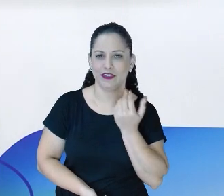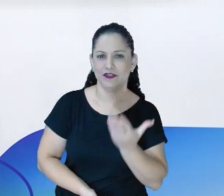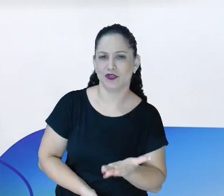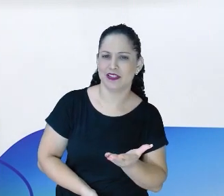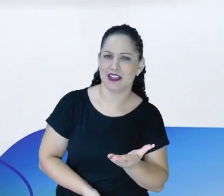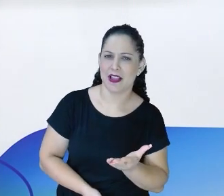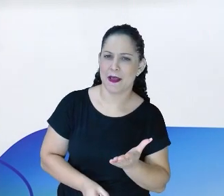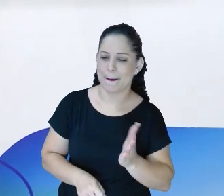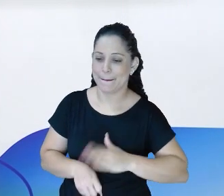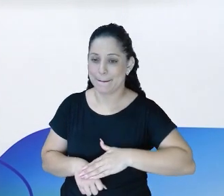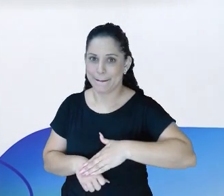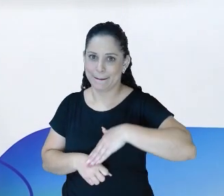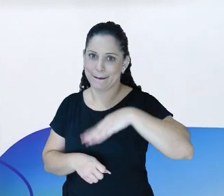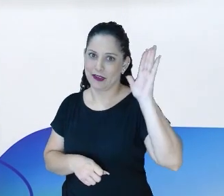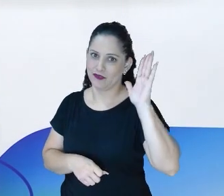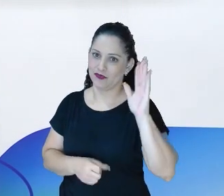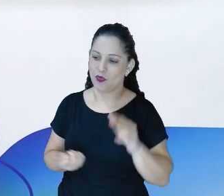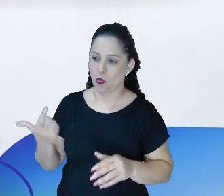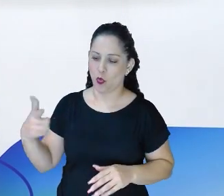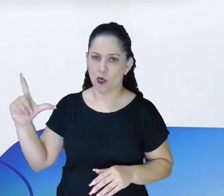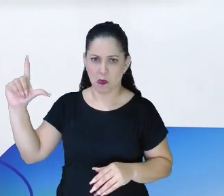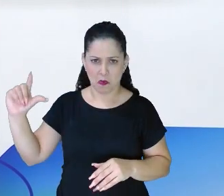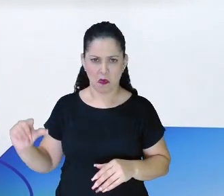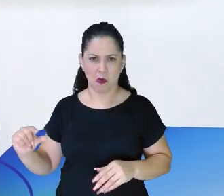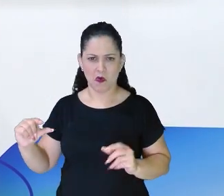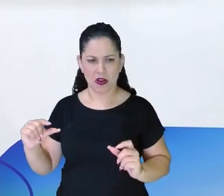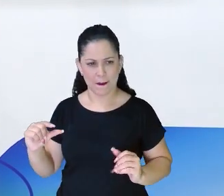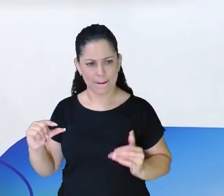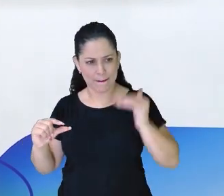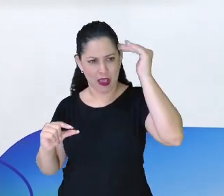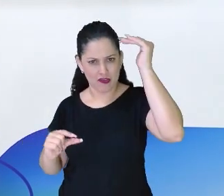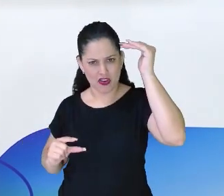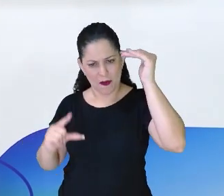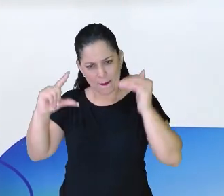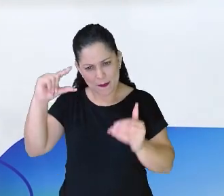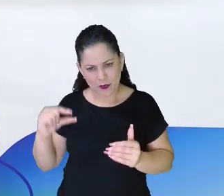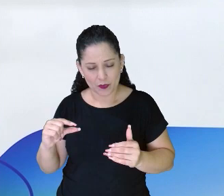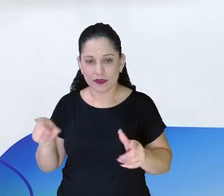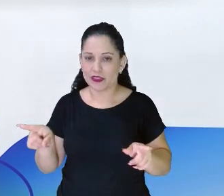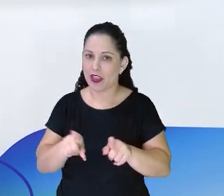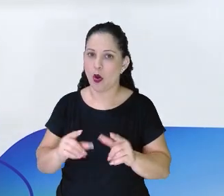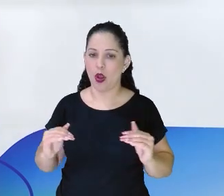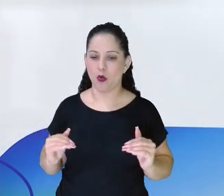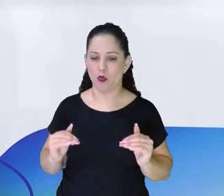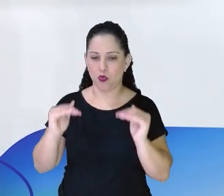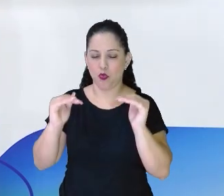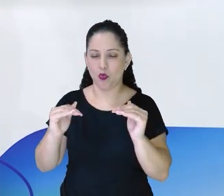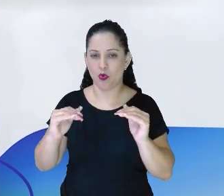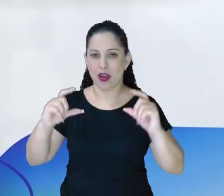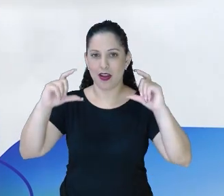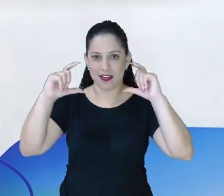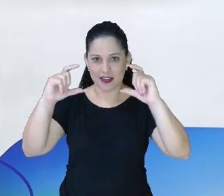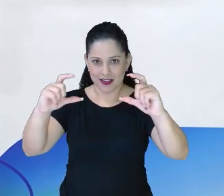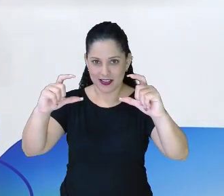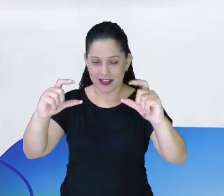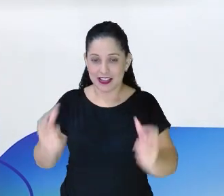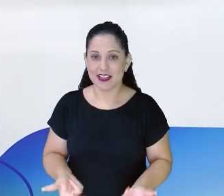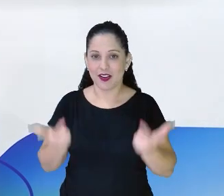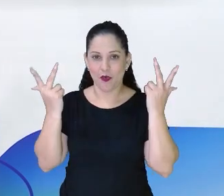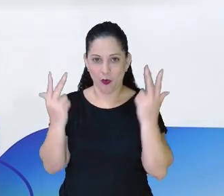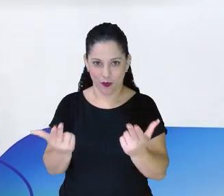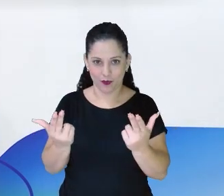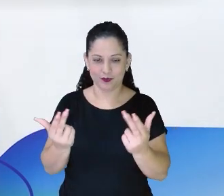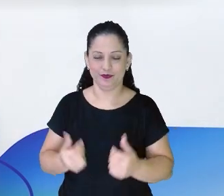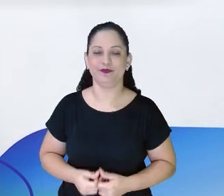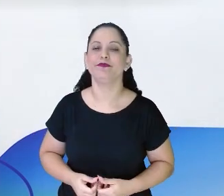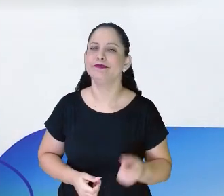conta a mais que o outro. O ideal é que seja repartida em partes iguais. Então,